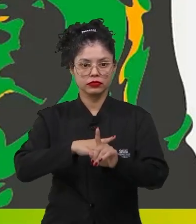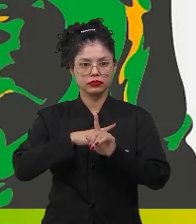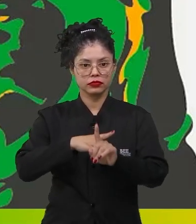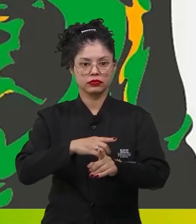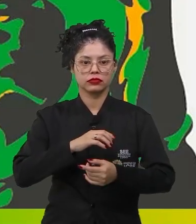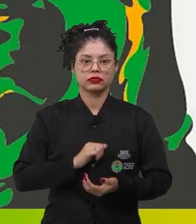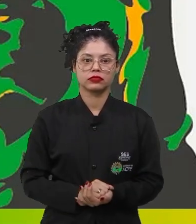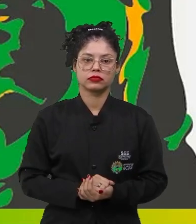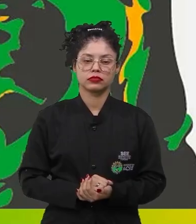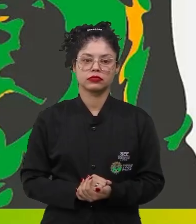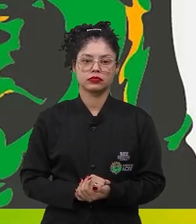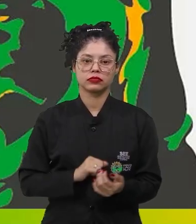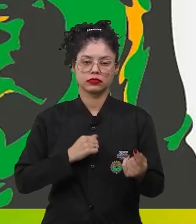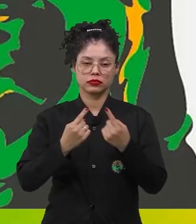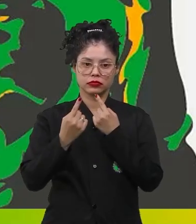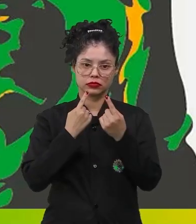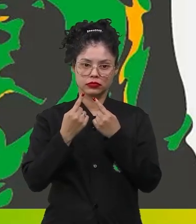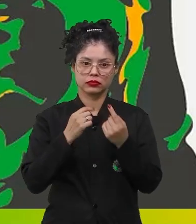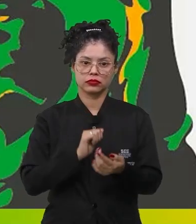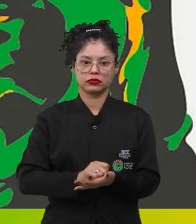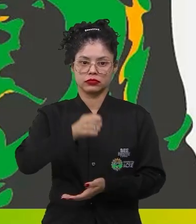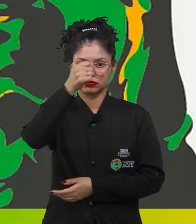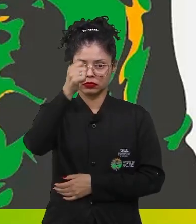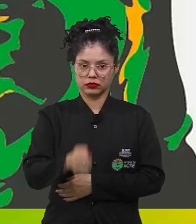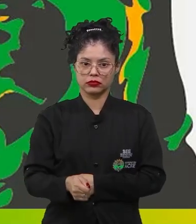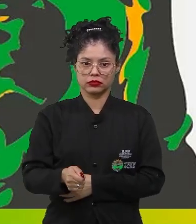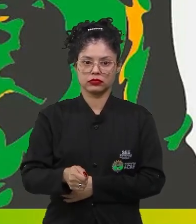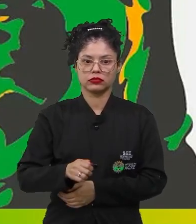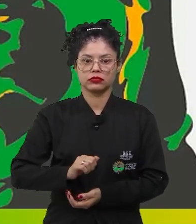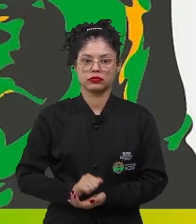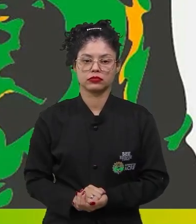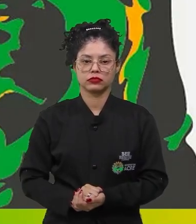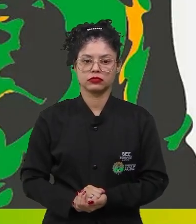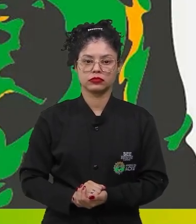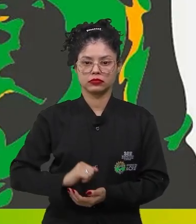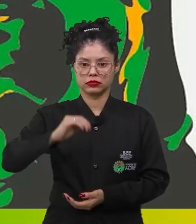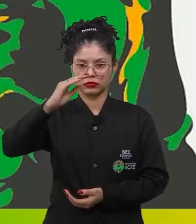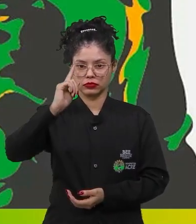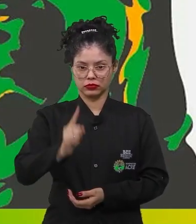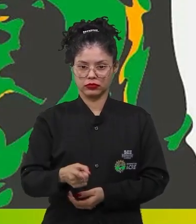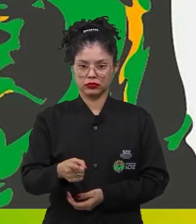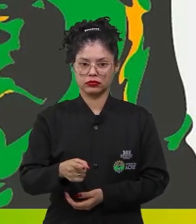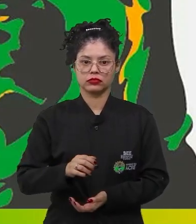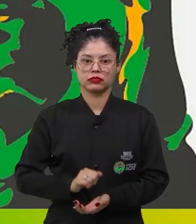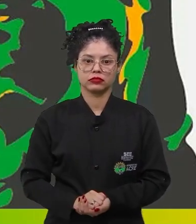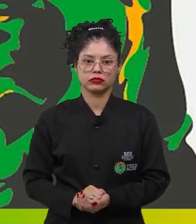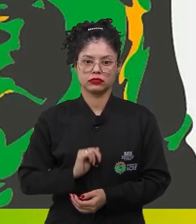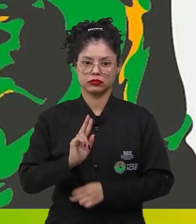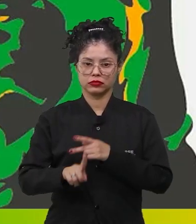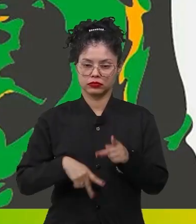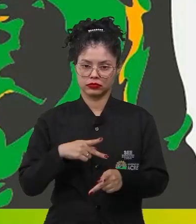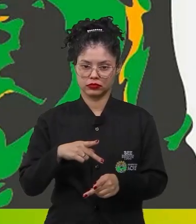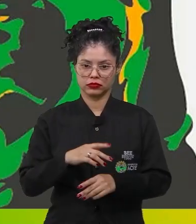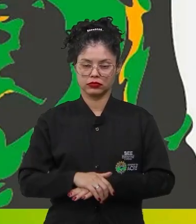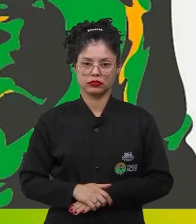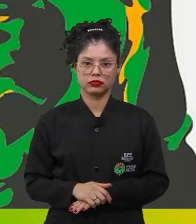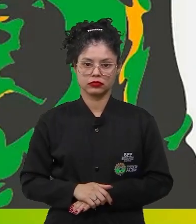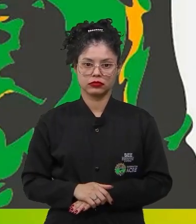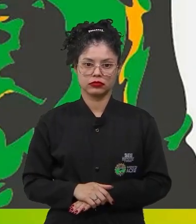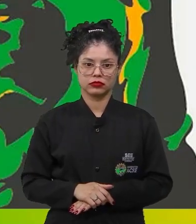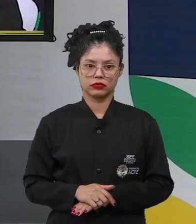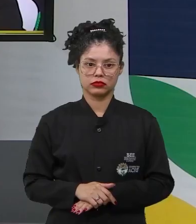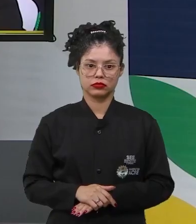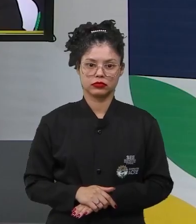é frequentemente acompanhado de discursos autoritários, militaristas e